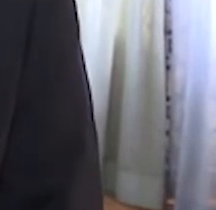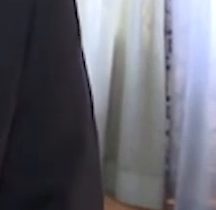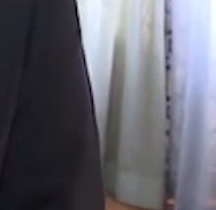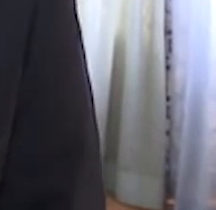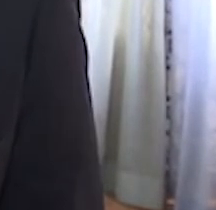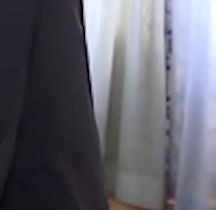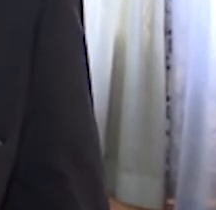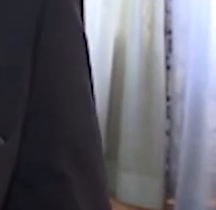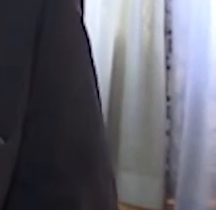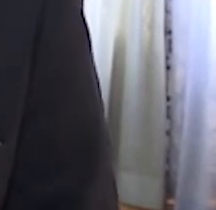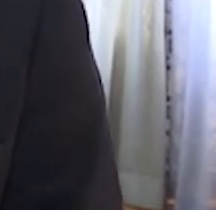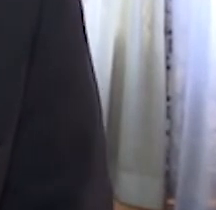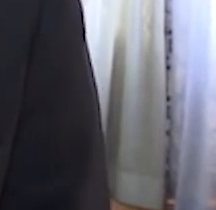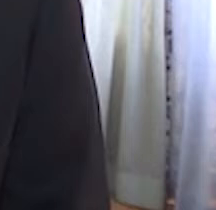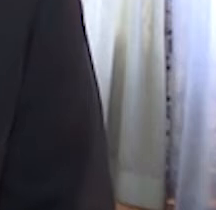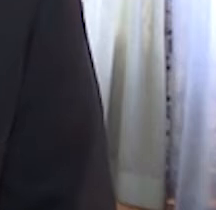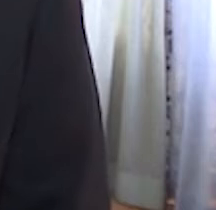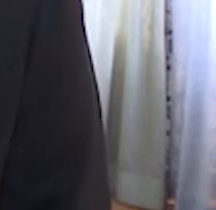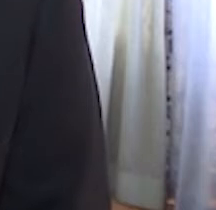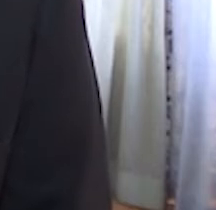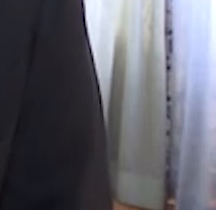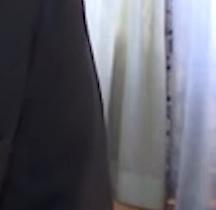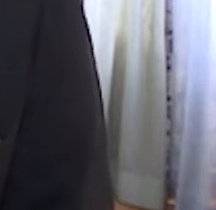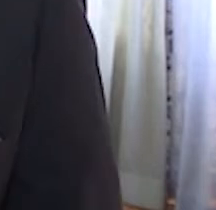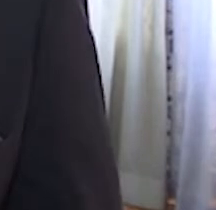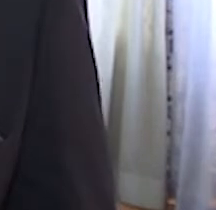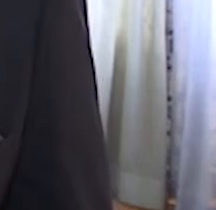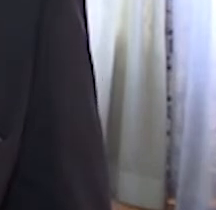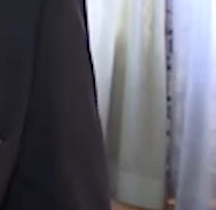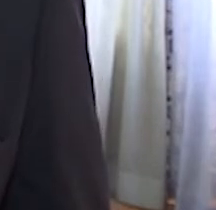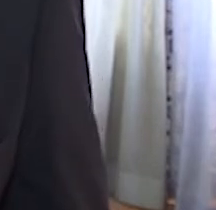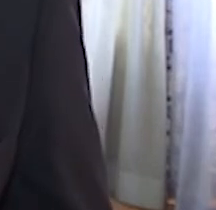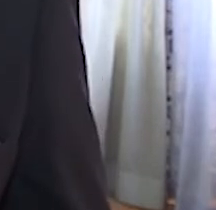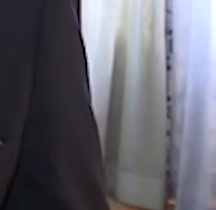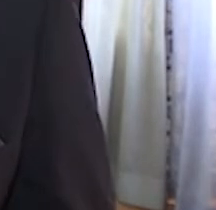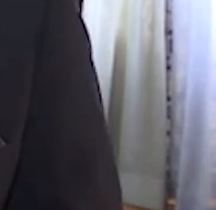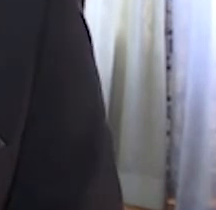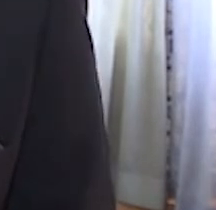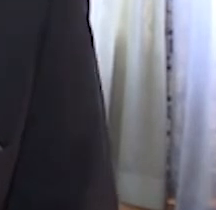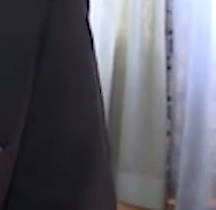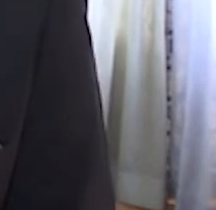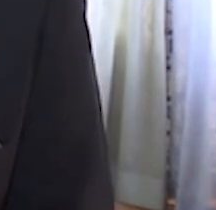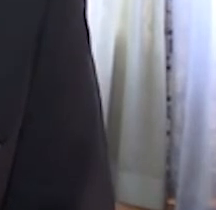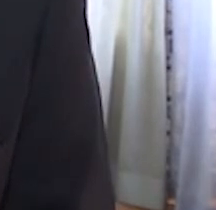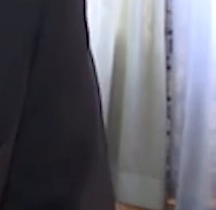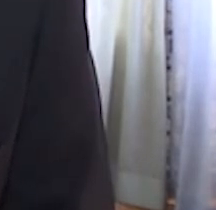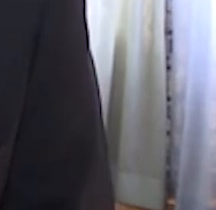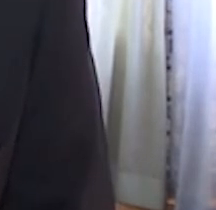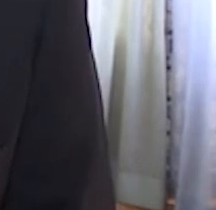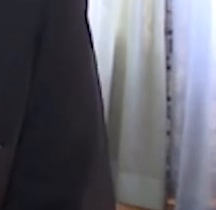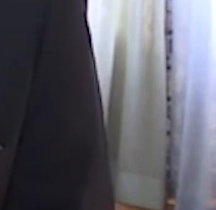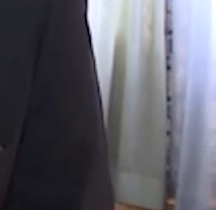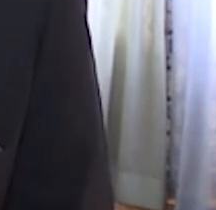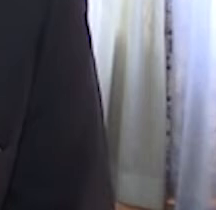de Estado da Saúde e também com o operador privado da linha, no sentido de reforçarmos o número de